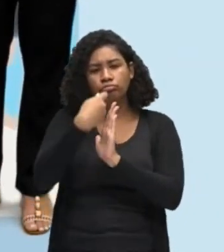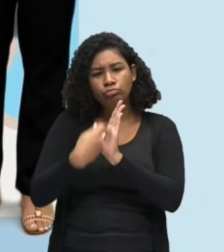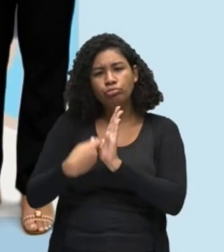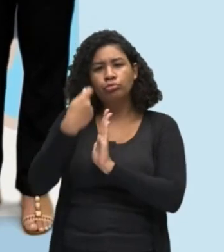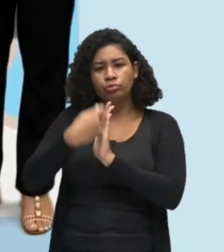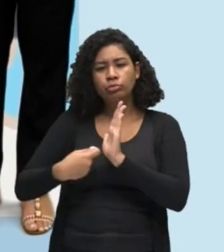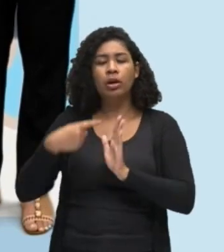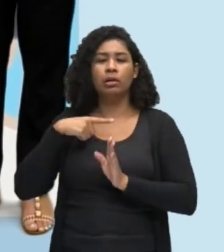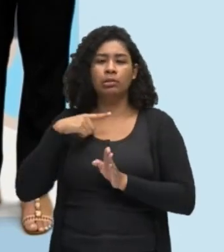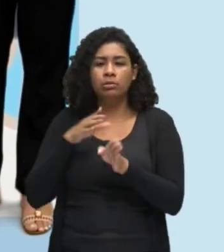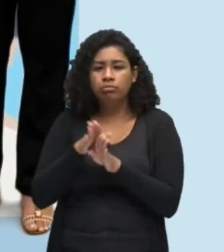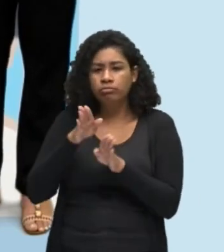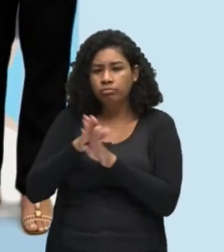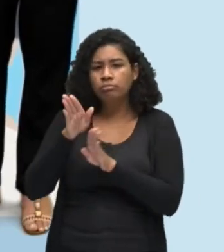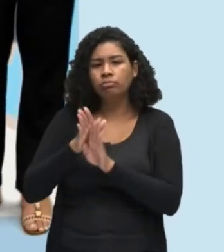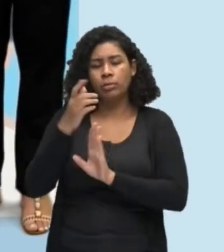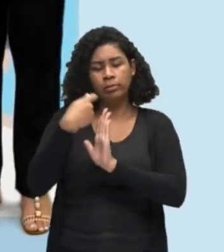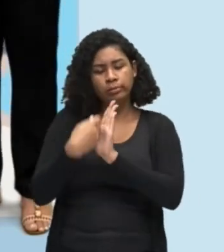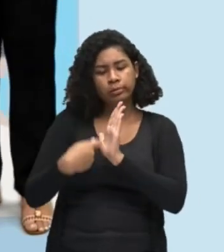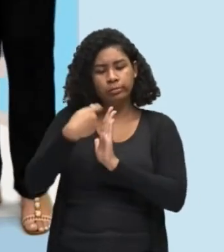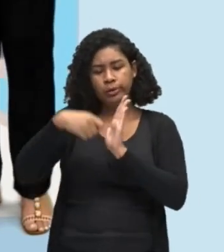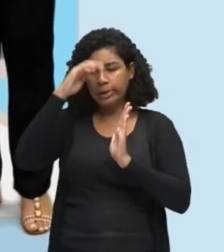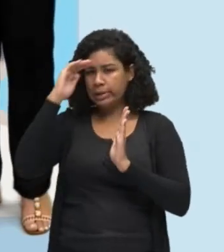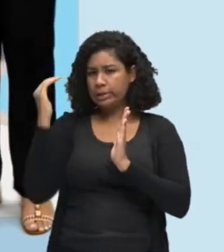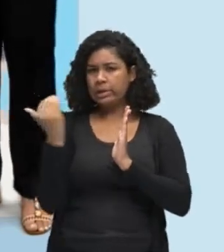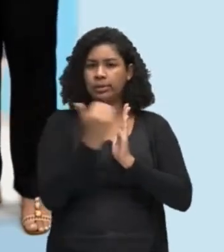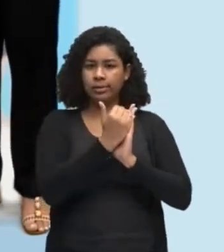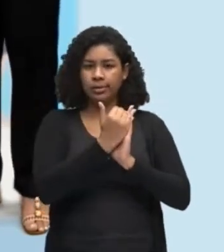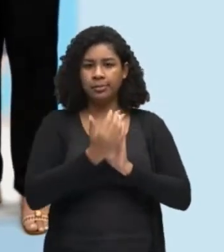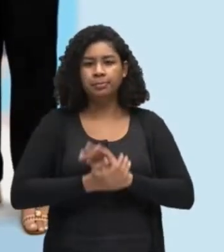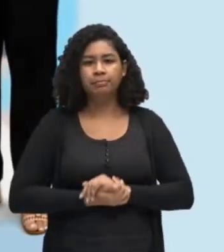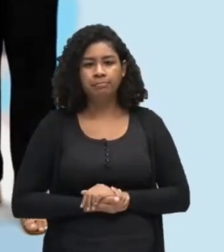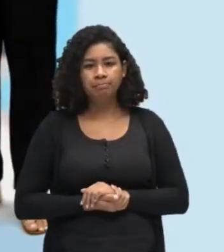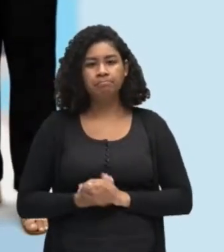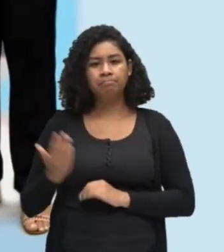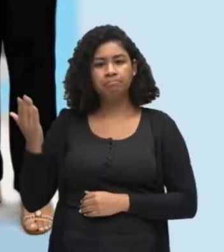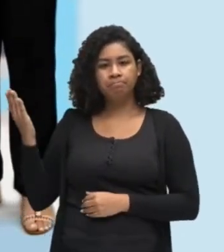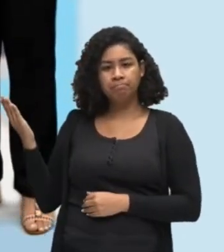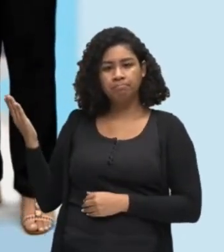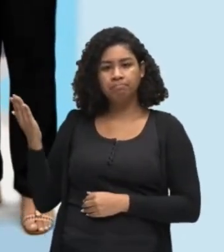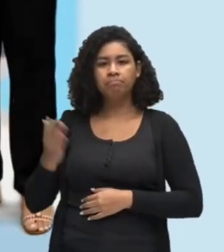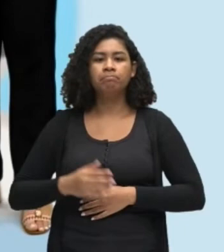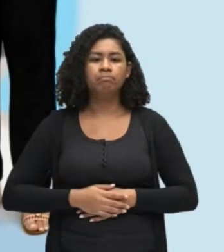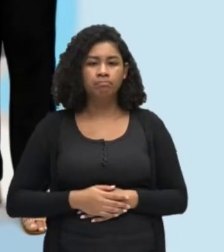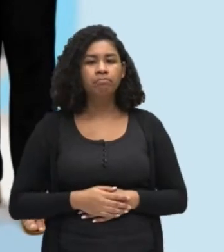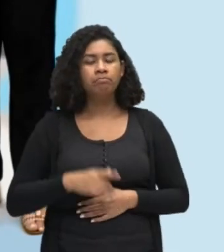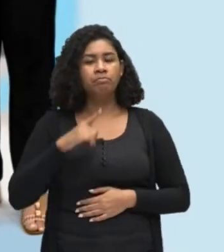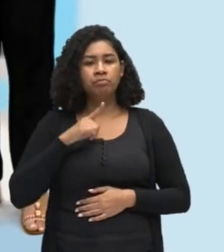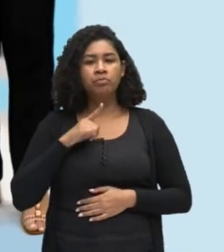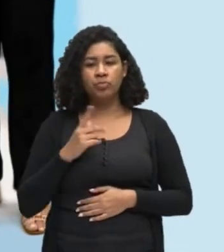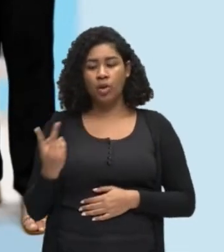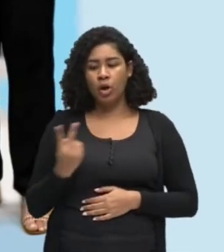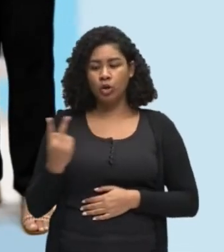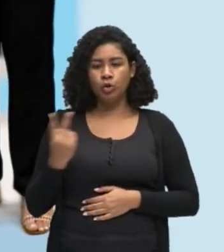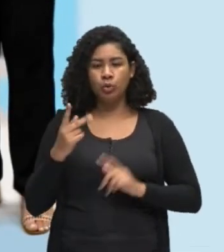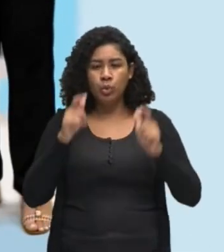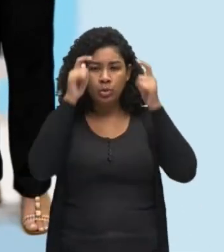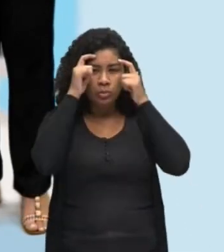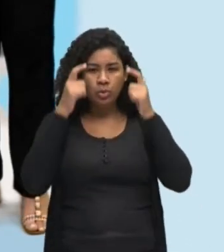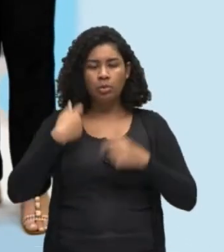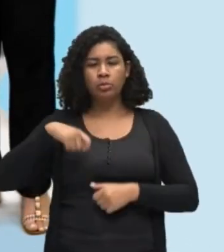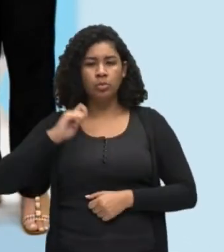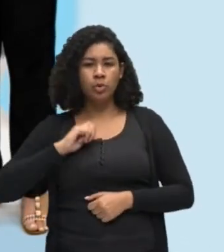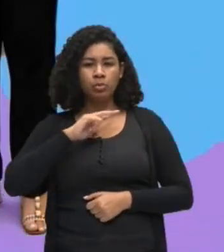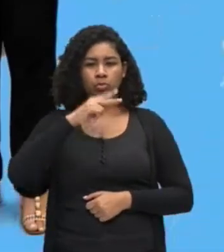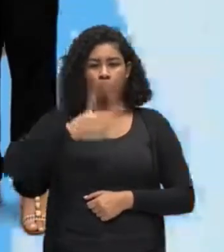que contavam no seu regimento e que deveria servir. Abaliza os domínios das duas coroas, de Espanha e de